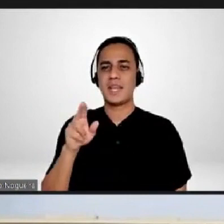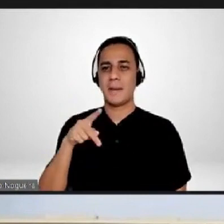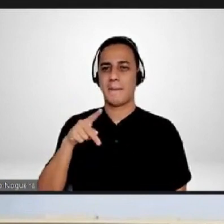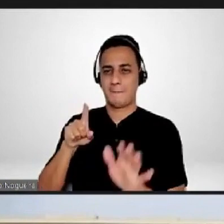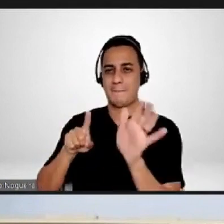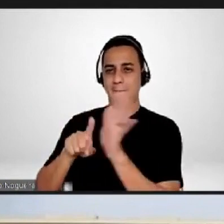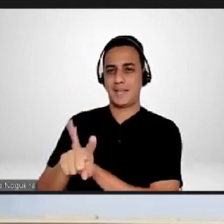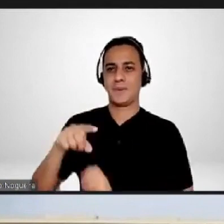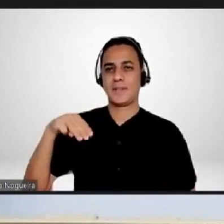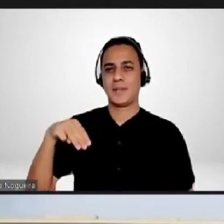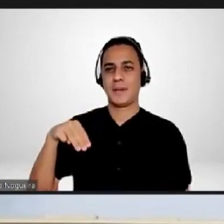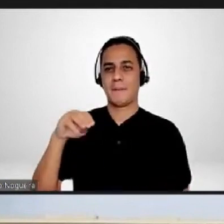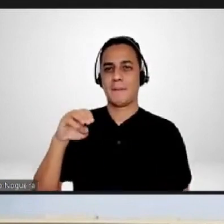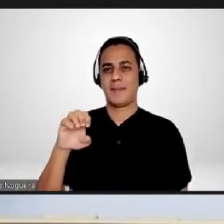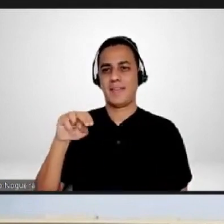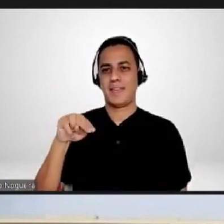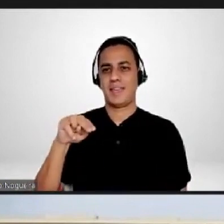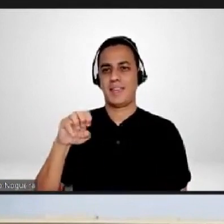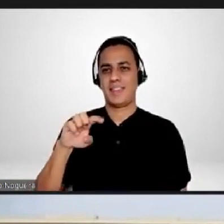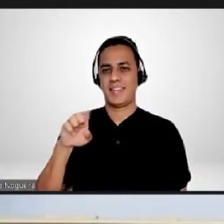Menezes?